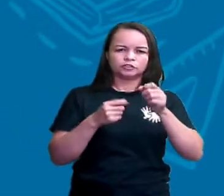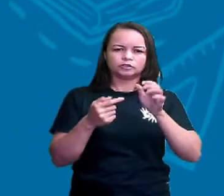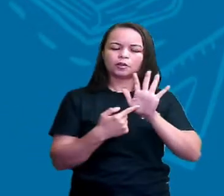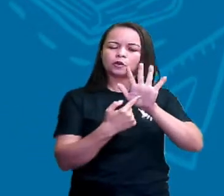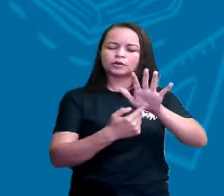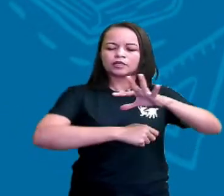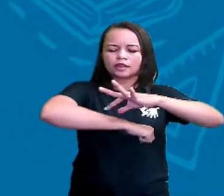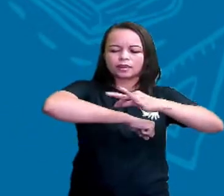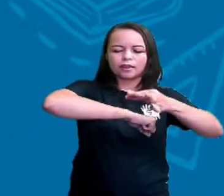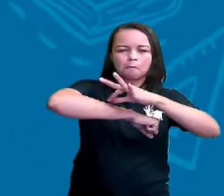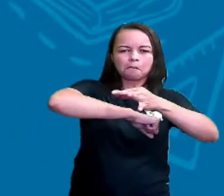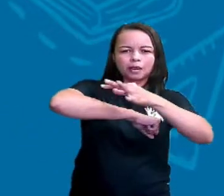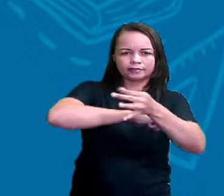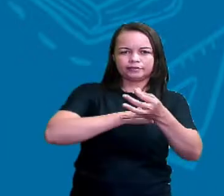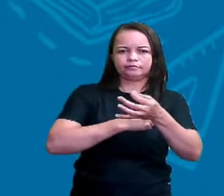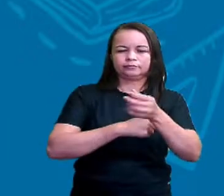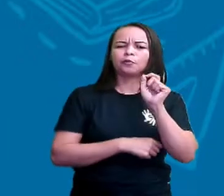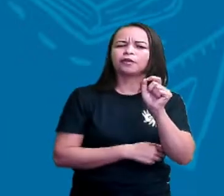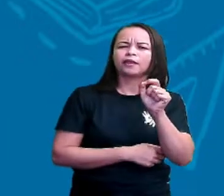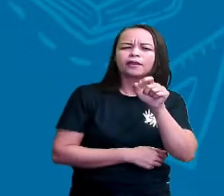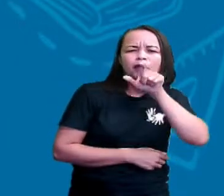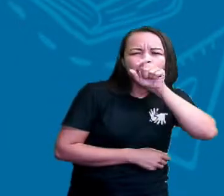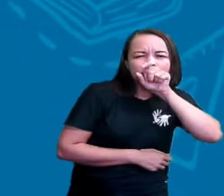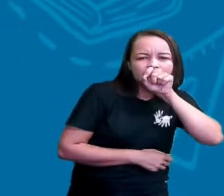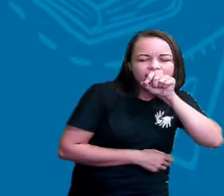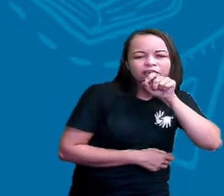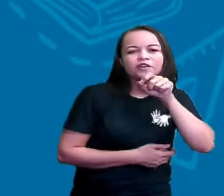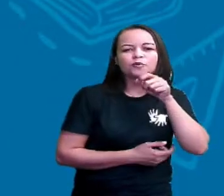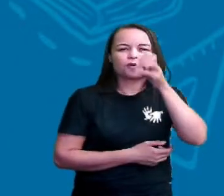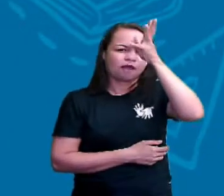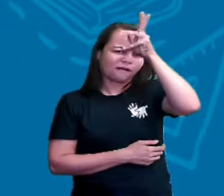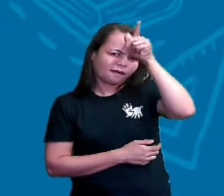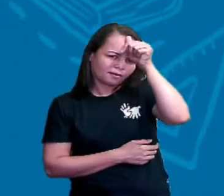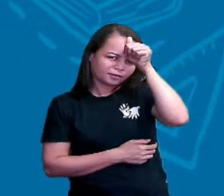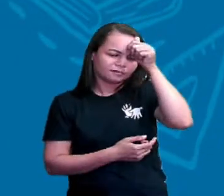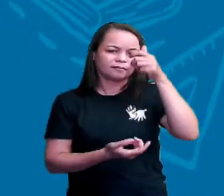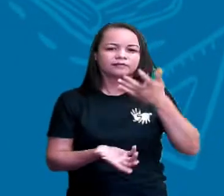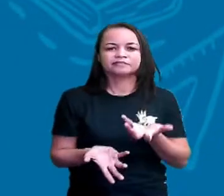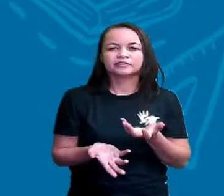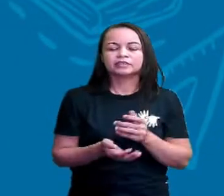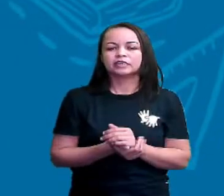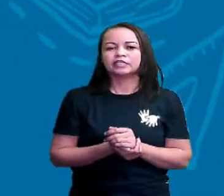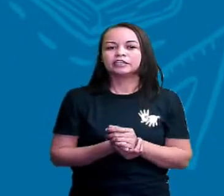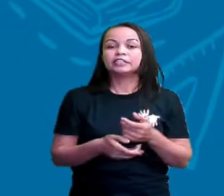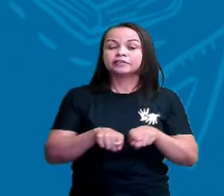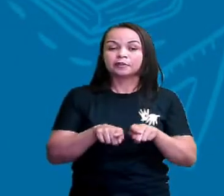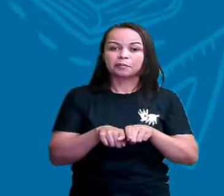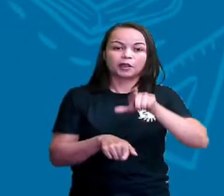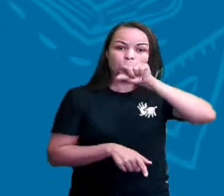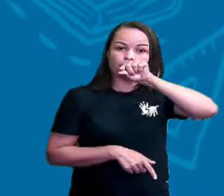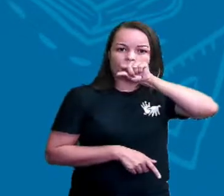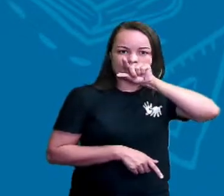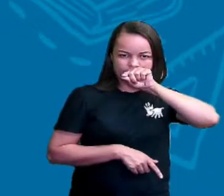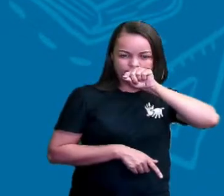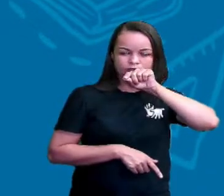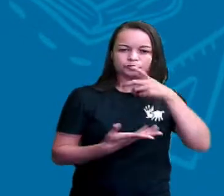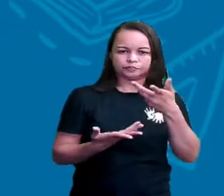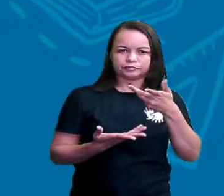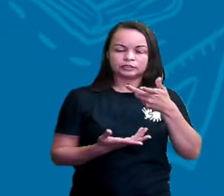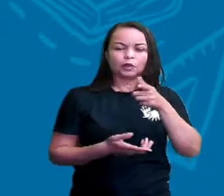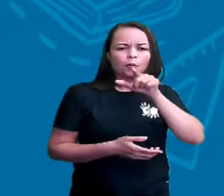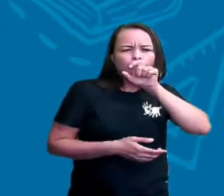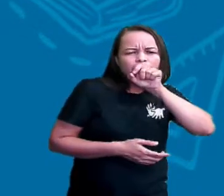tem penas? O pintinho, né? A galinha lá e o pássaro. Portanto, o pintinho